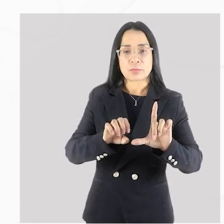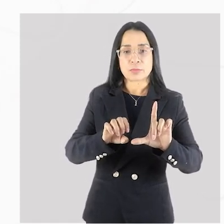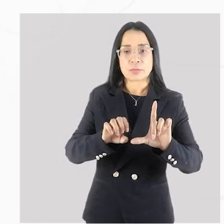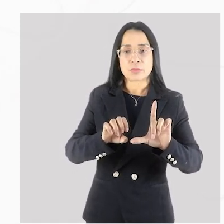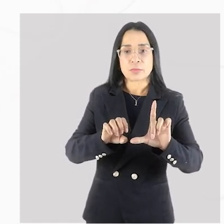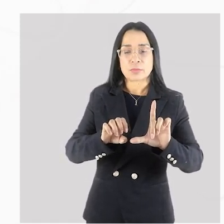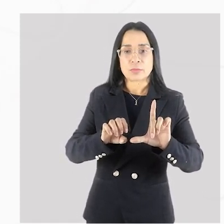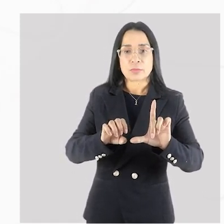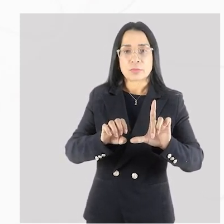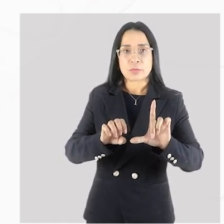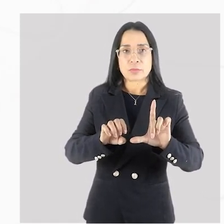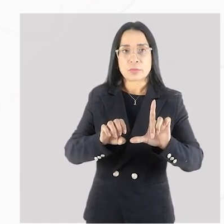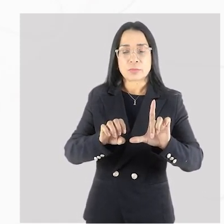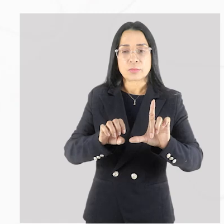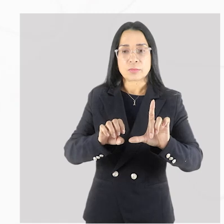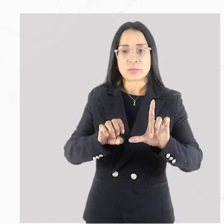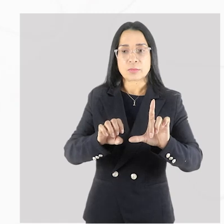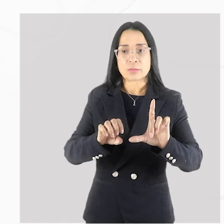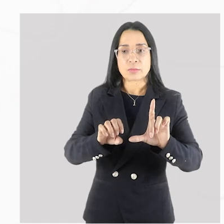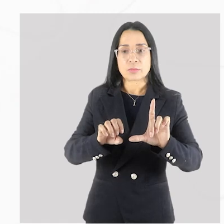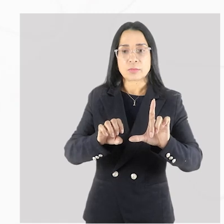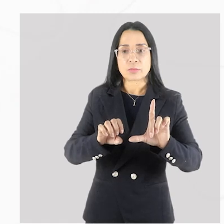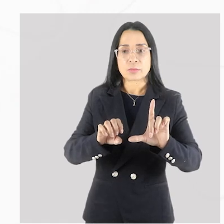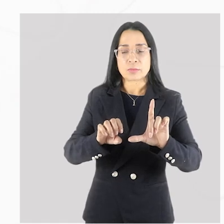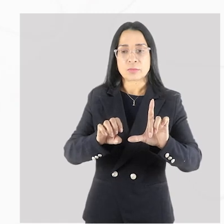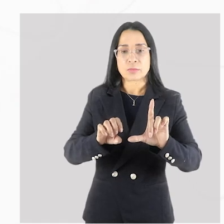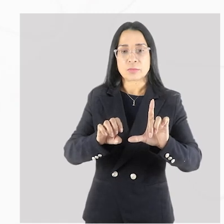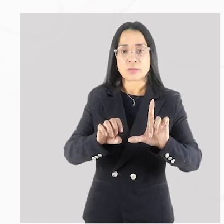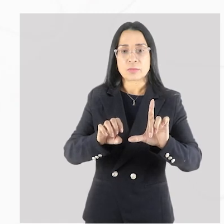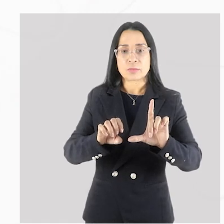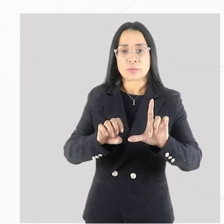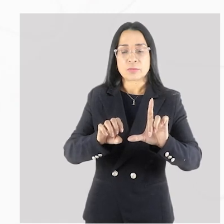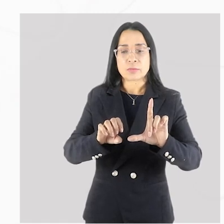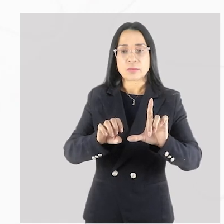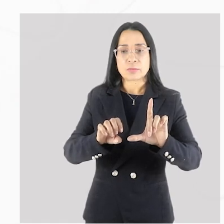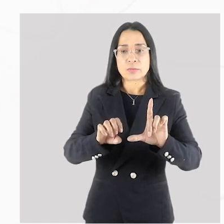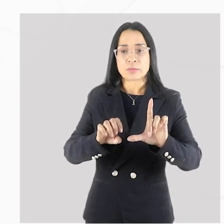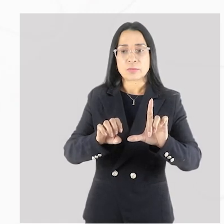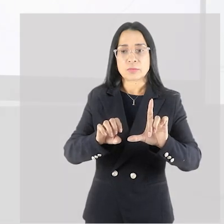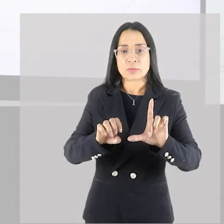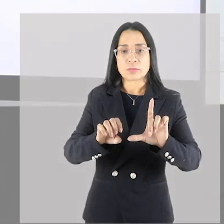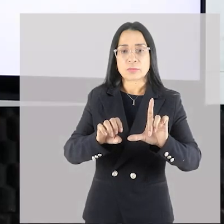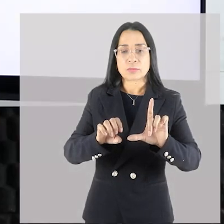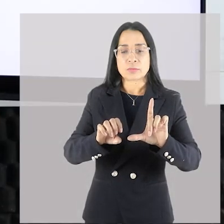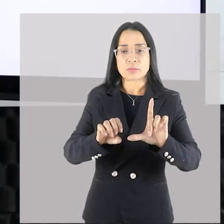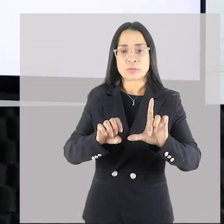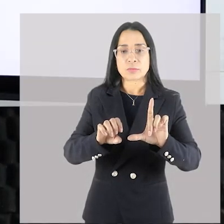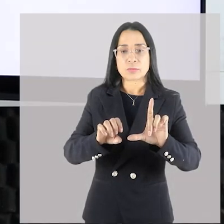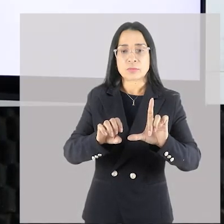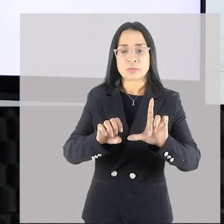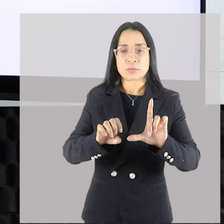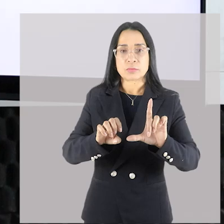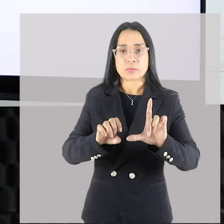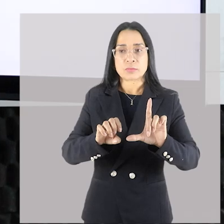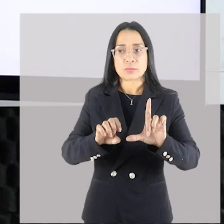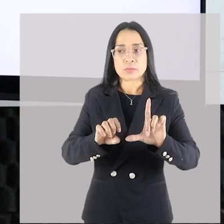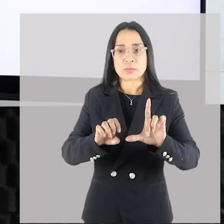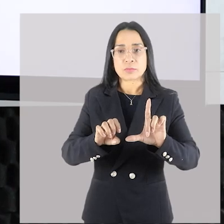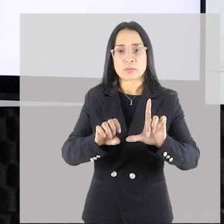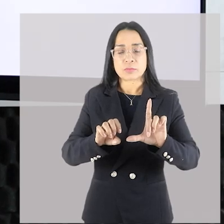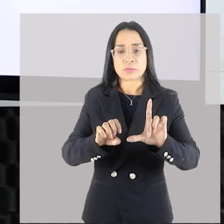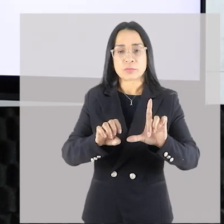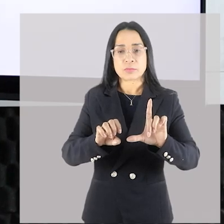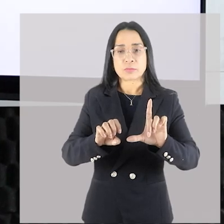E, disputas eminentemente esportivas. As festas que ocorriam durante os Jogos Olímpicos não envolviam cultos religiosos